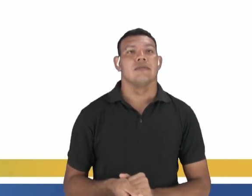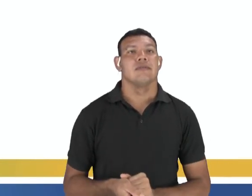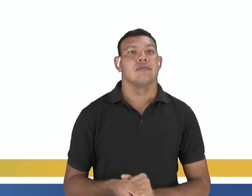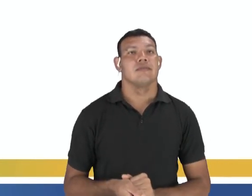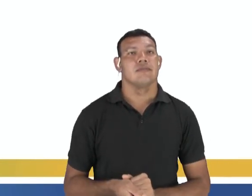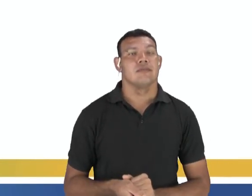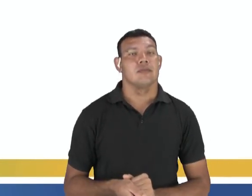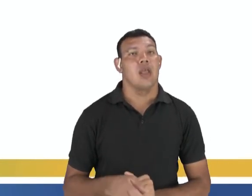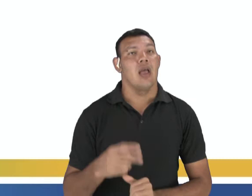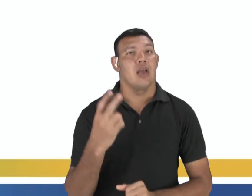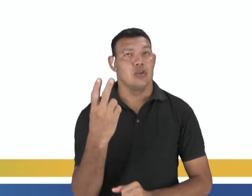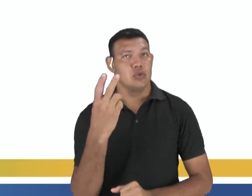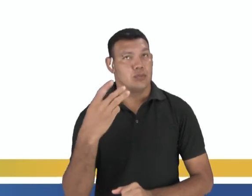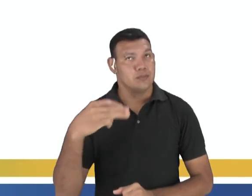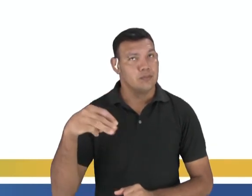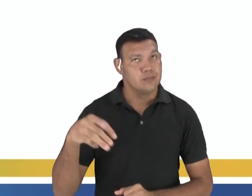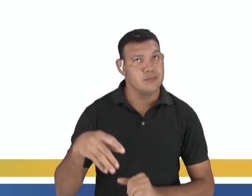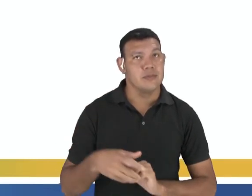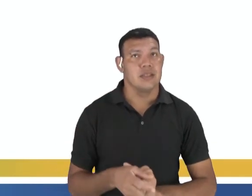3. Então,